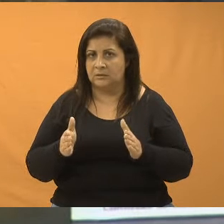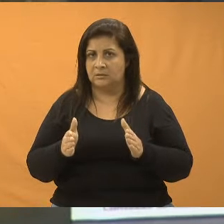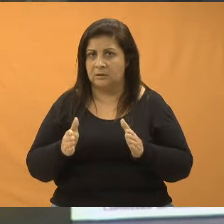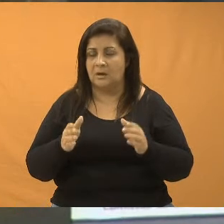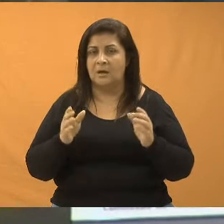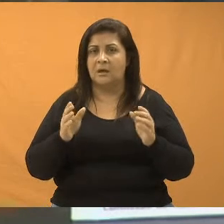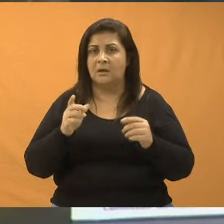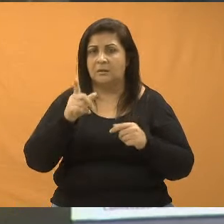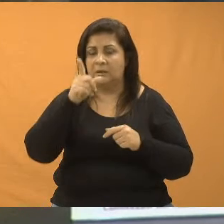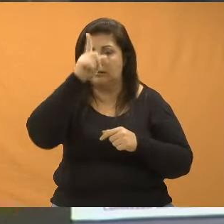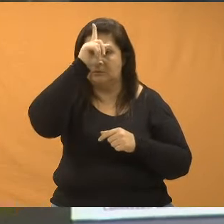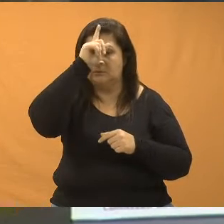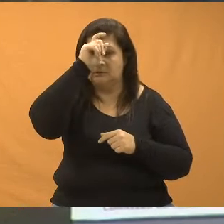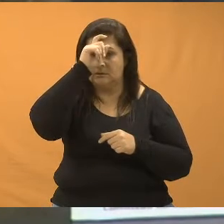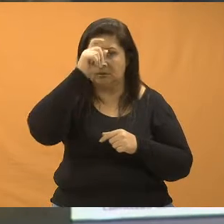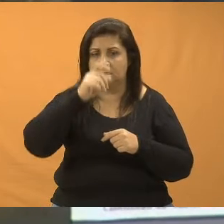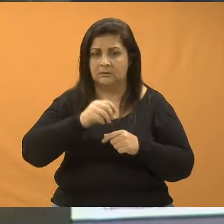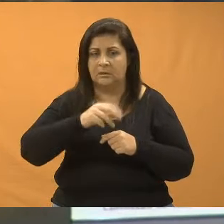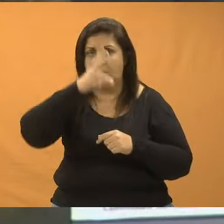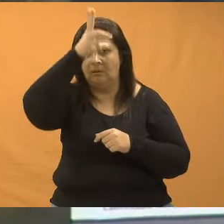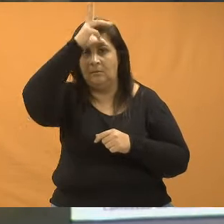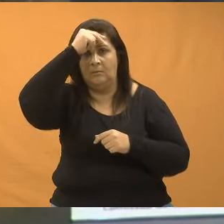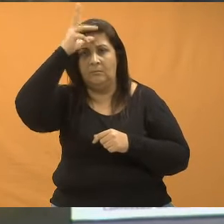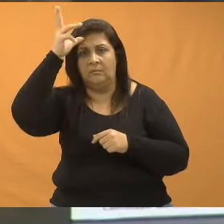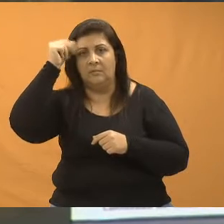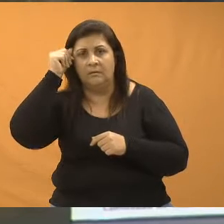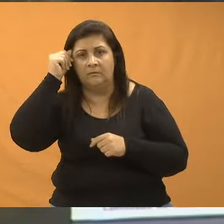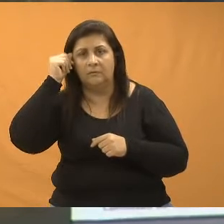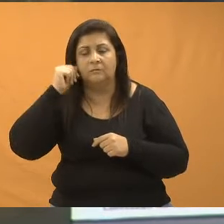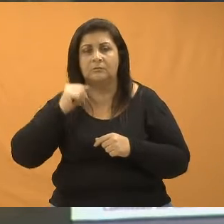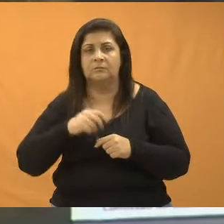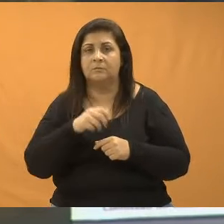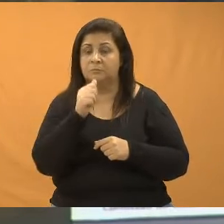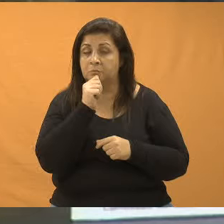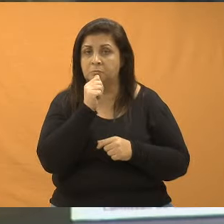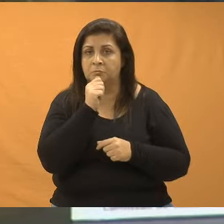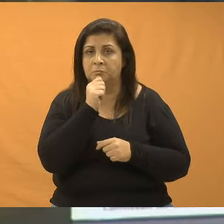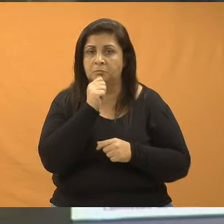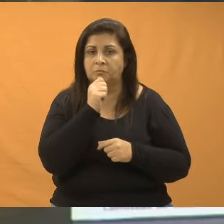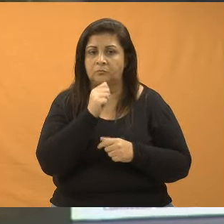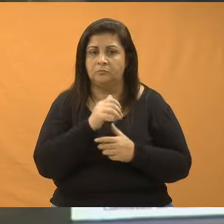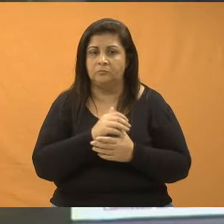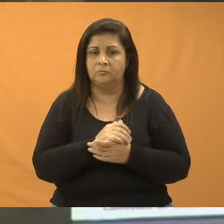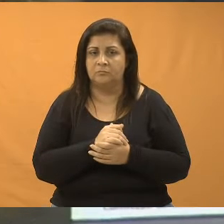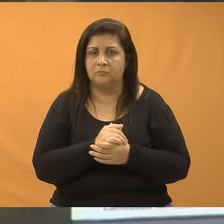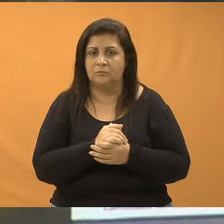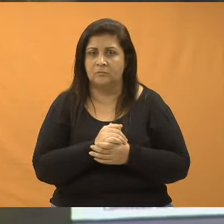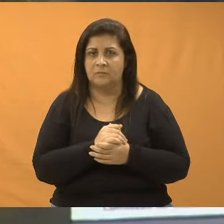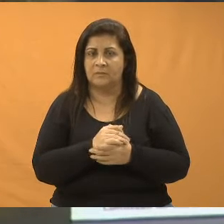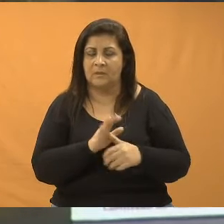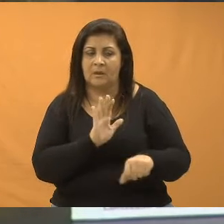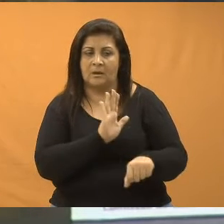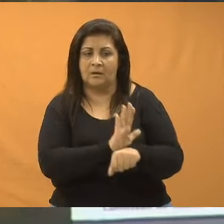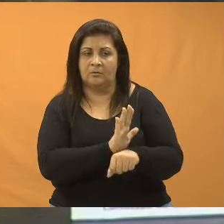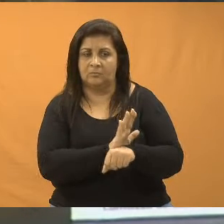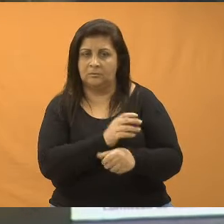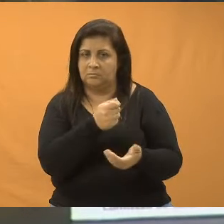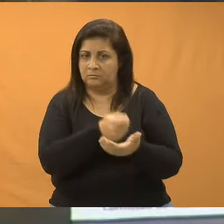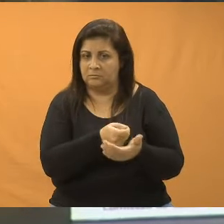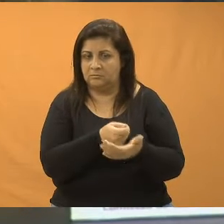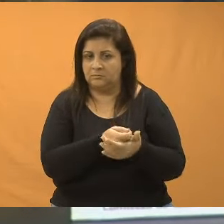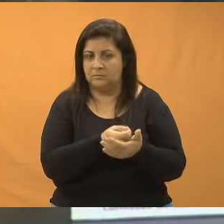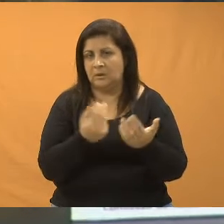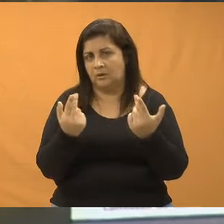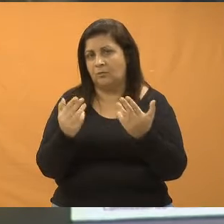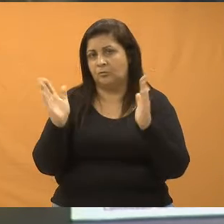Casa, né? A Prefeitura será ainda aquele que vai subsidiar a Santa Casa, mesmo porque, como